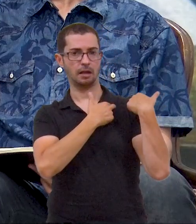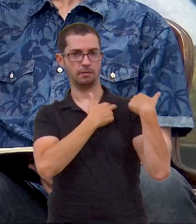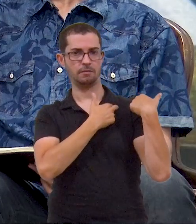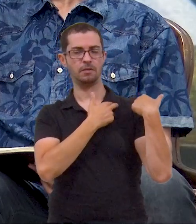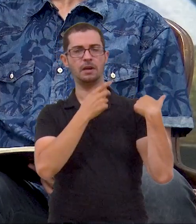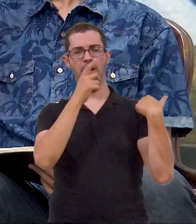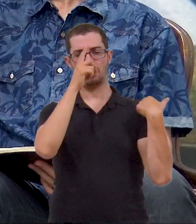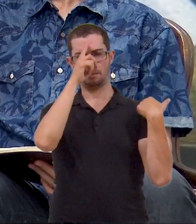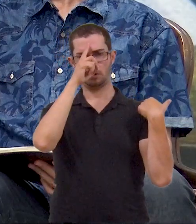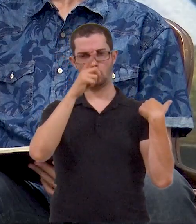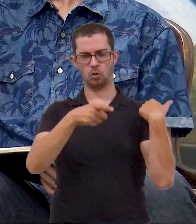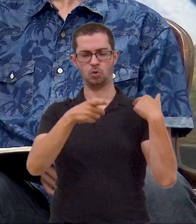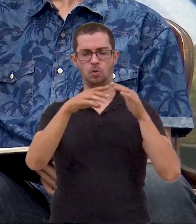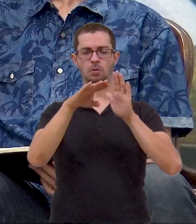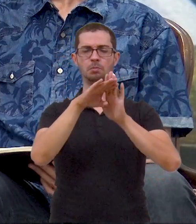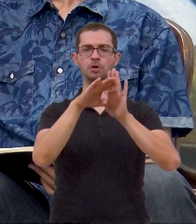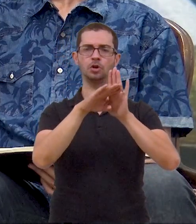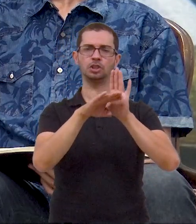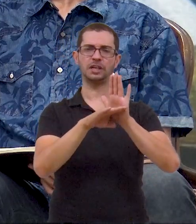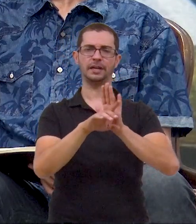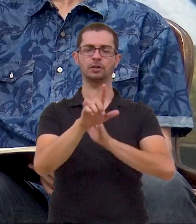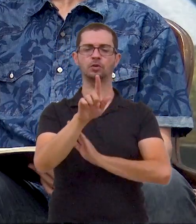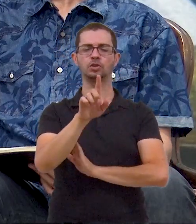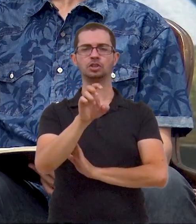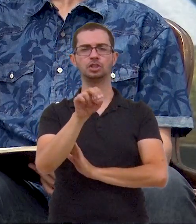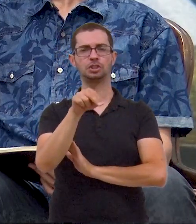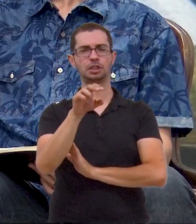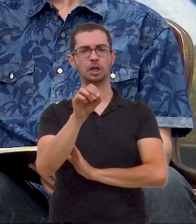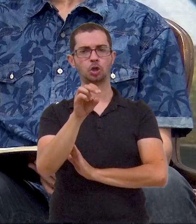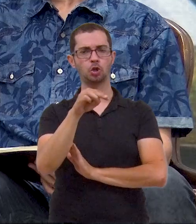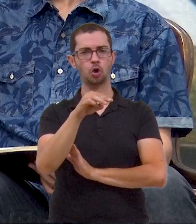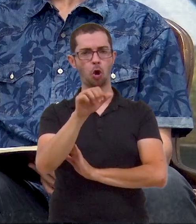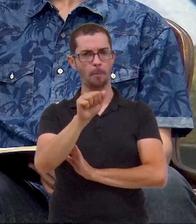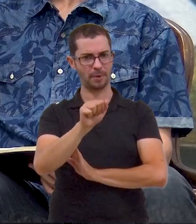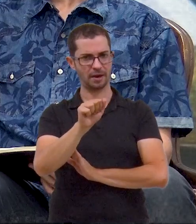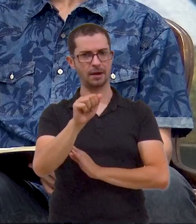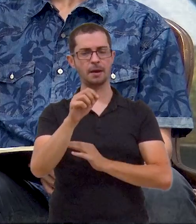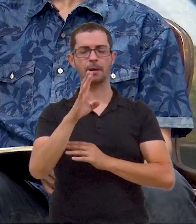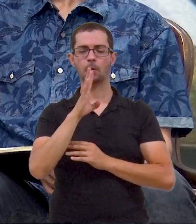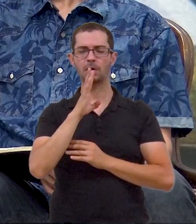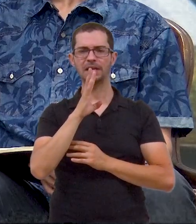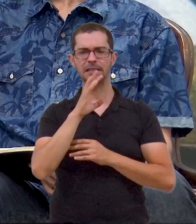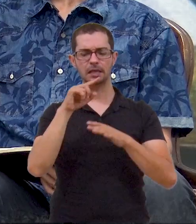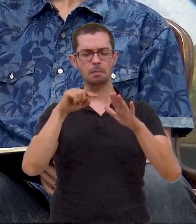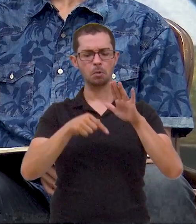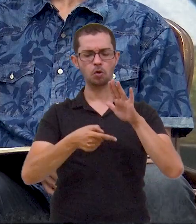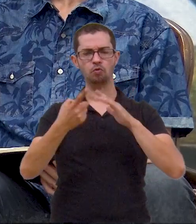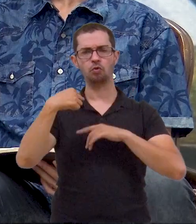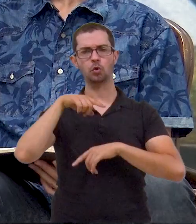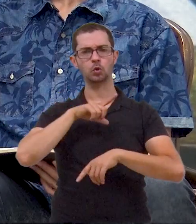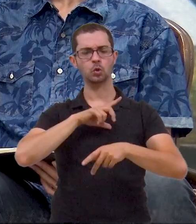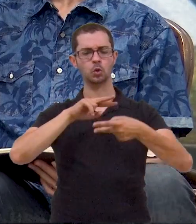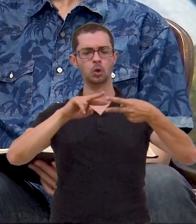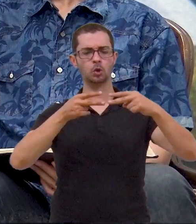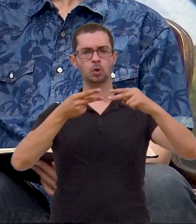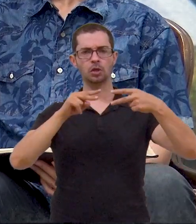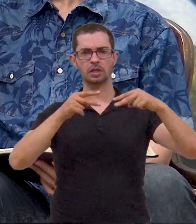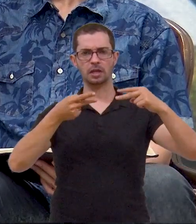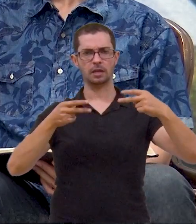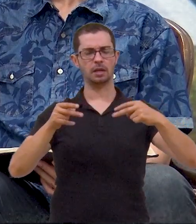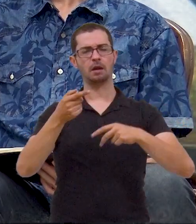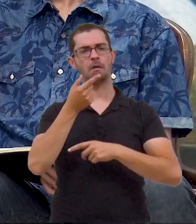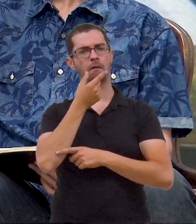projeto Genoma, aquele para descobrir o nosso DNA. Ele era um